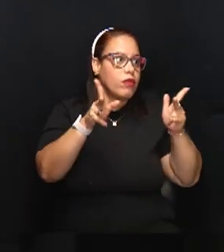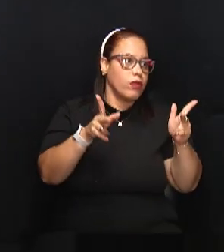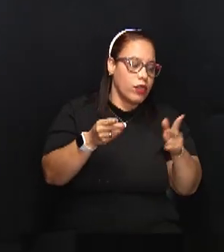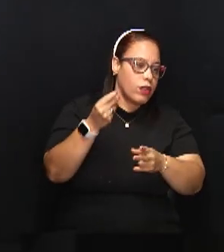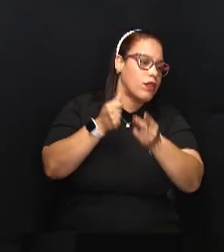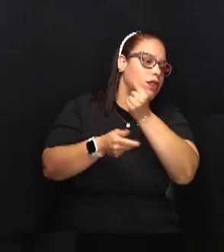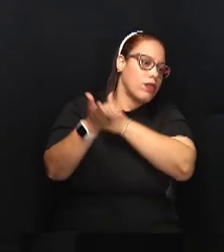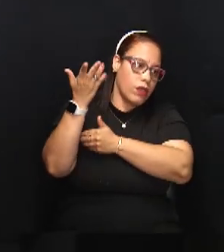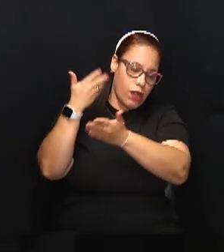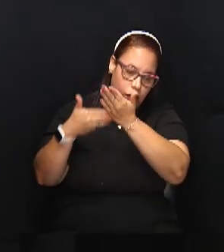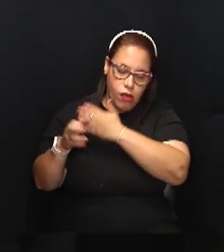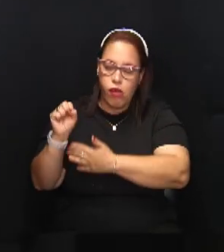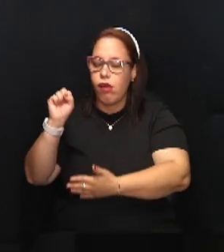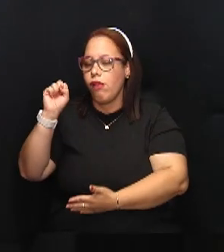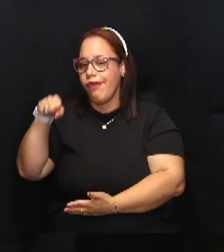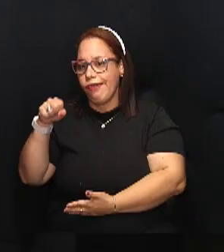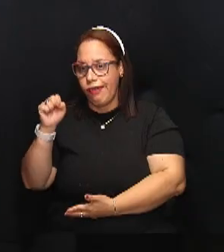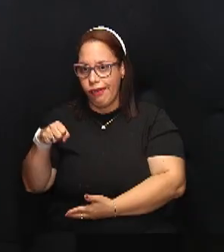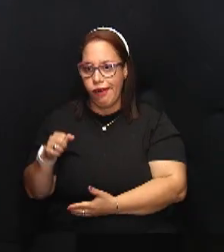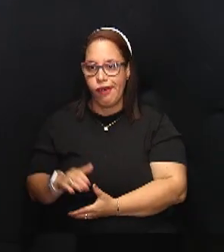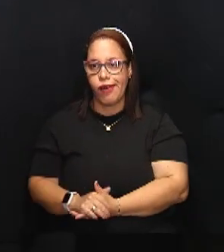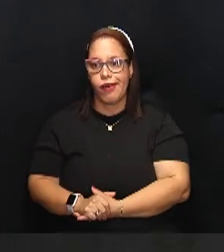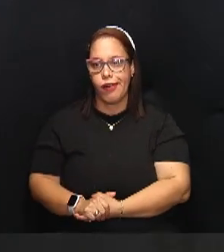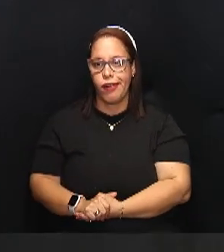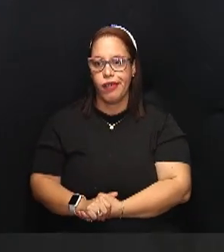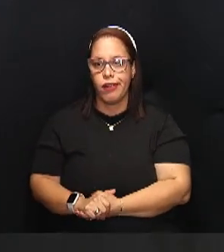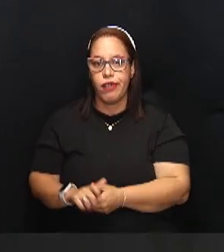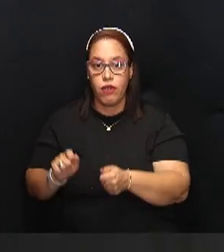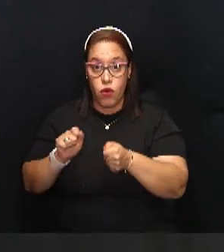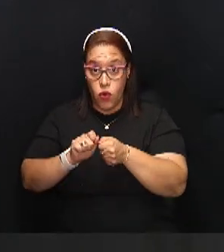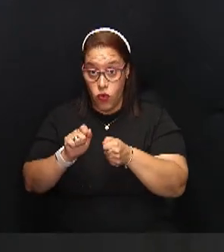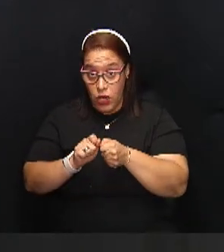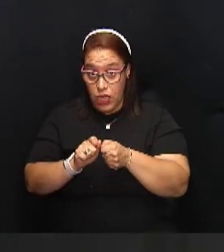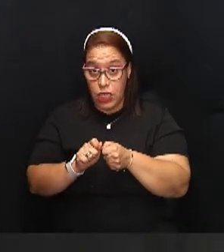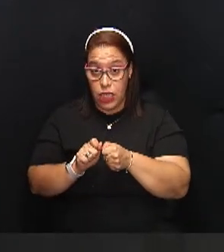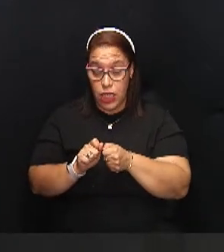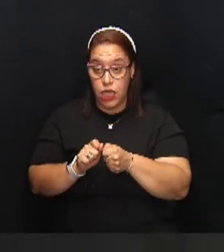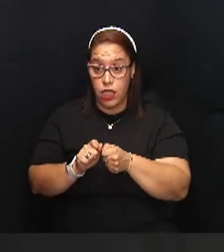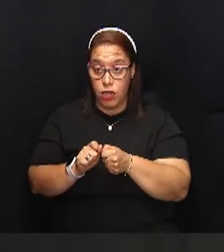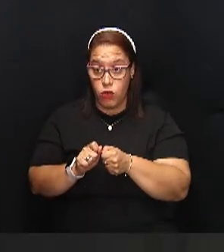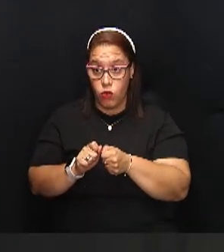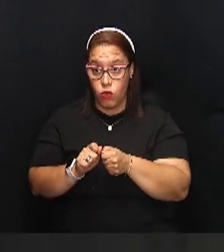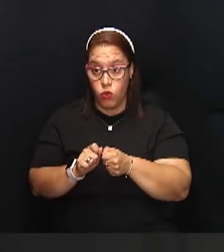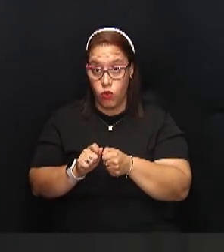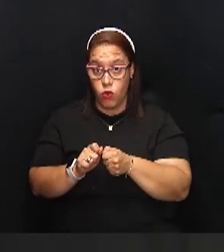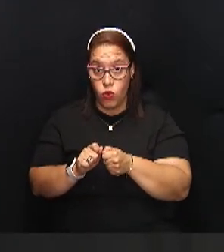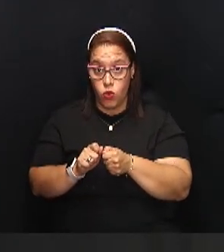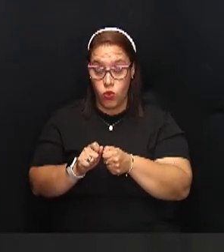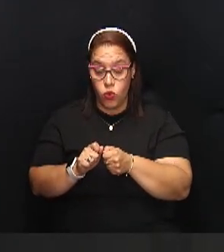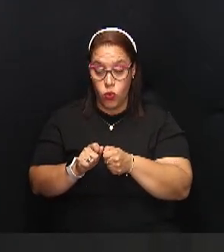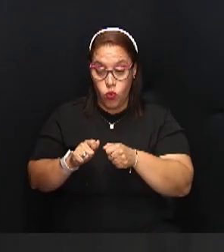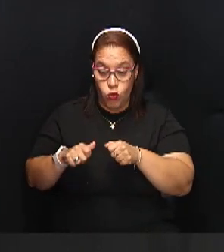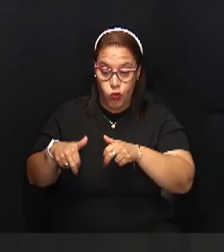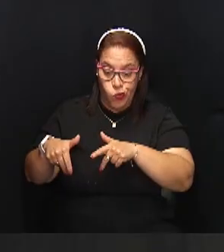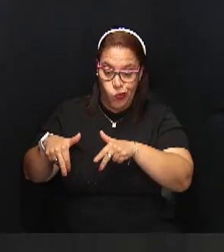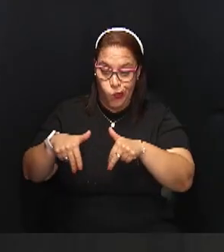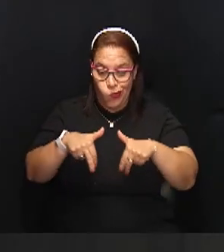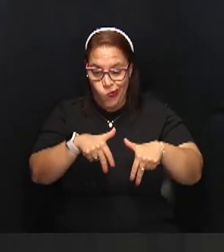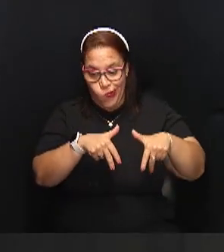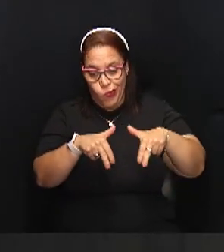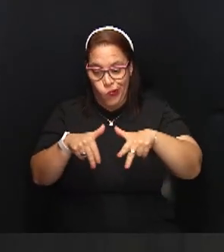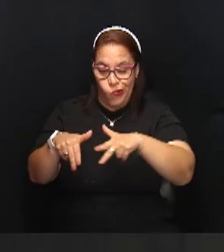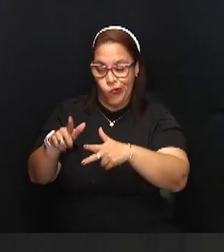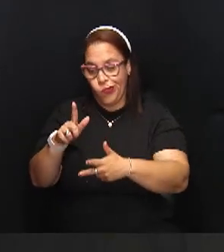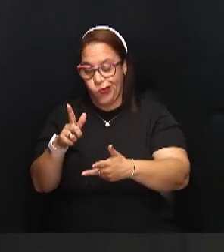anos. Exatamente. Então, mesmo você fazendo, né, andando, eu acho que não